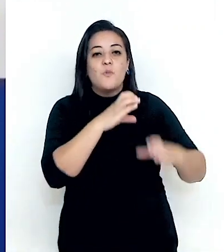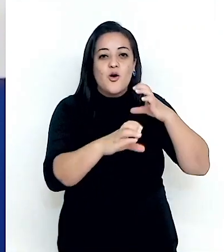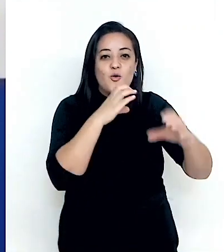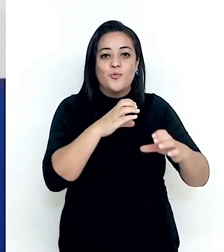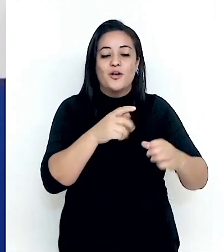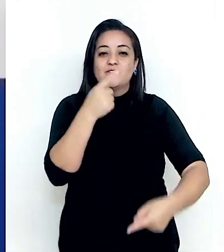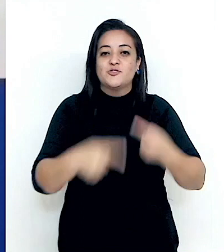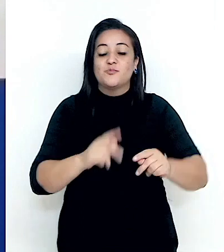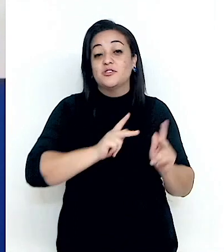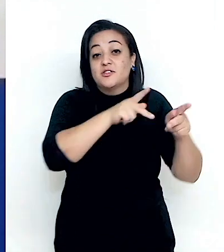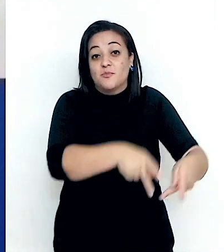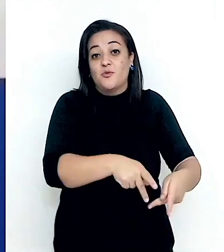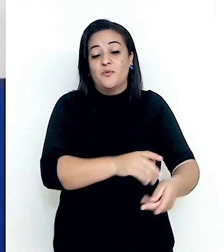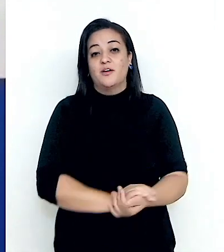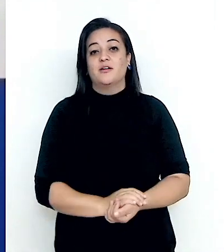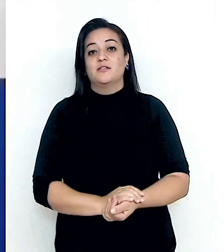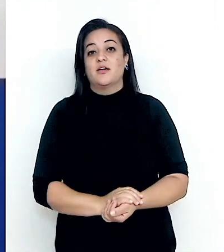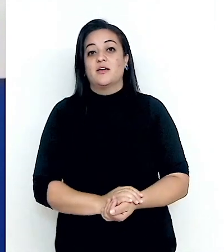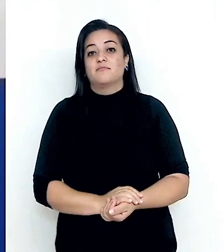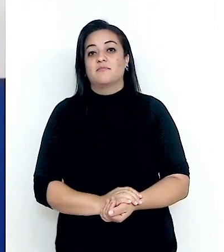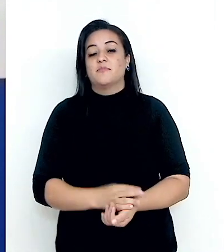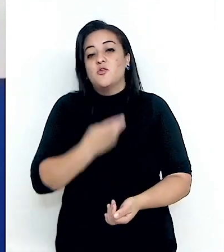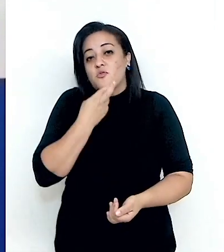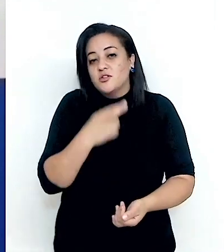as políticas públicas que vão ter de refletir